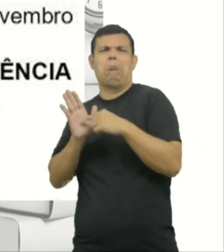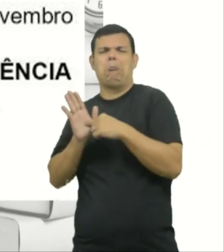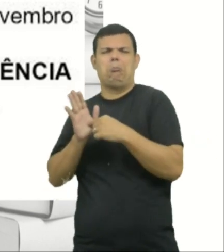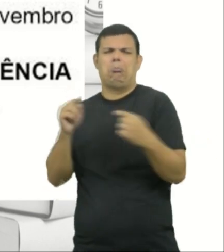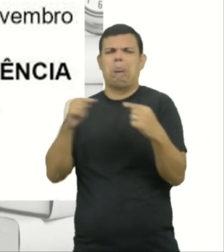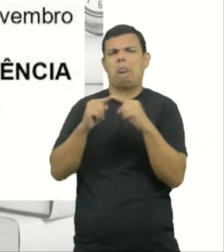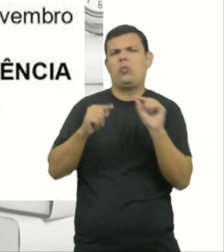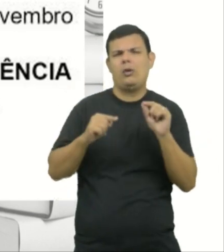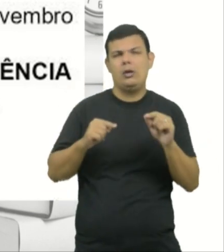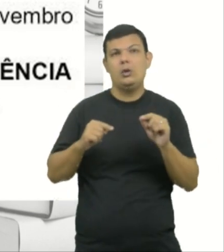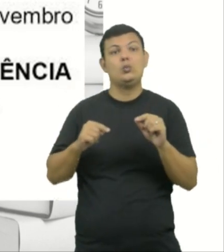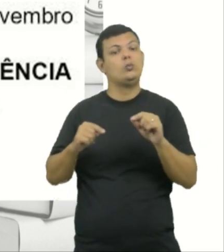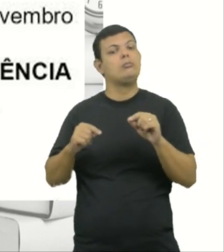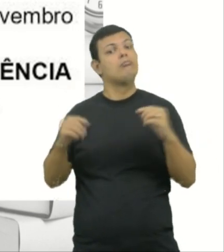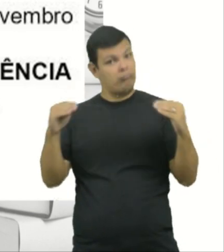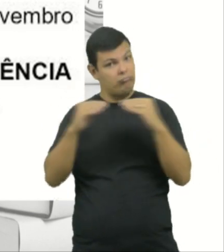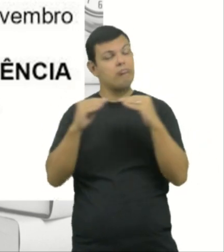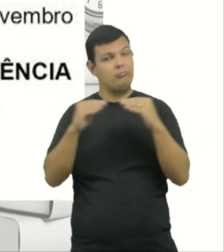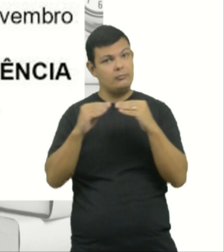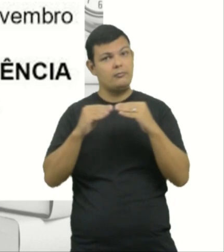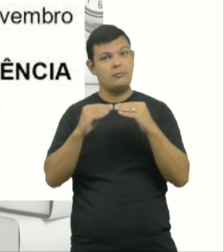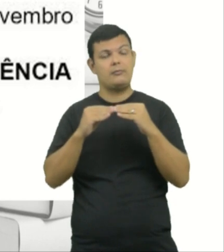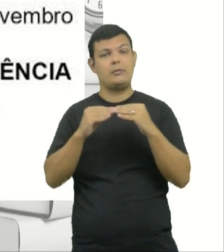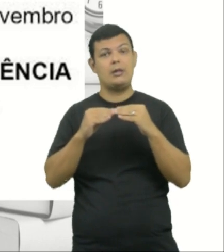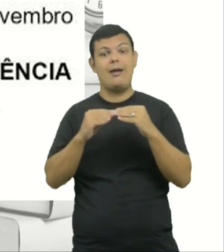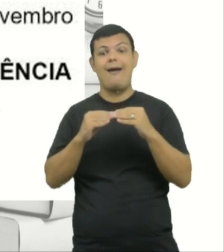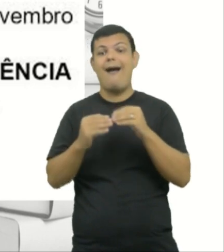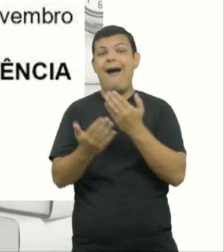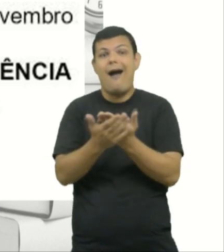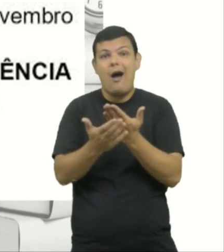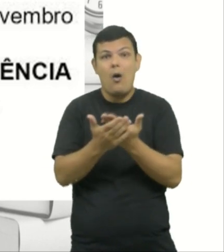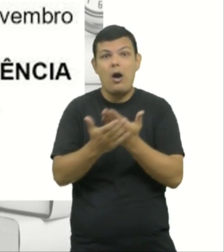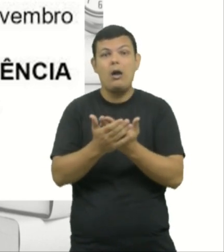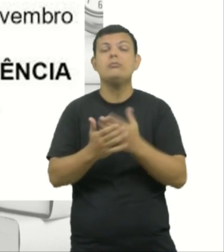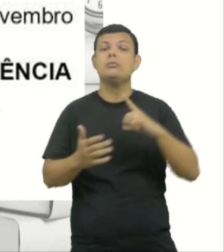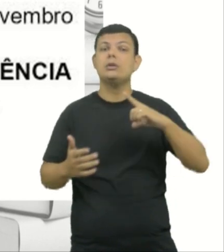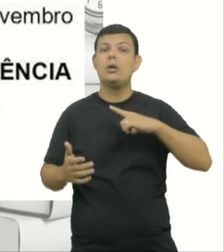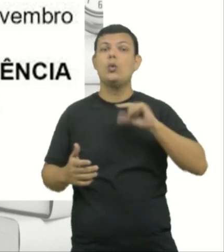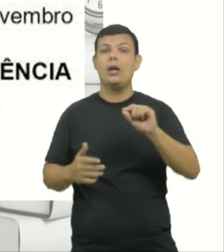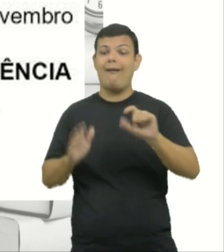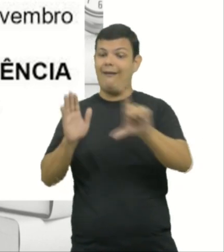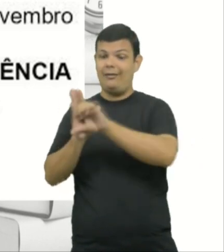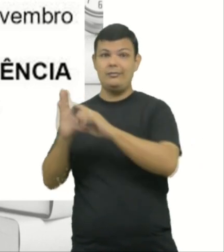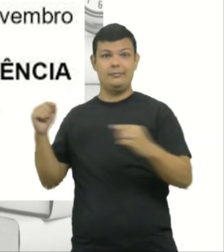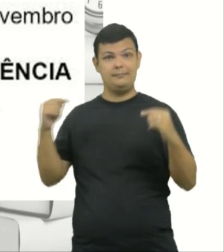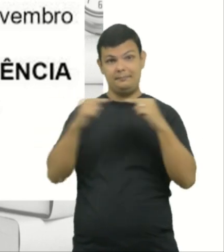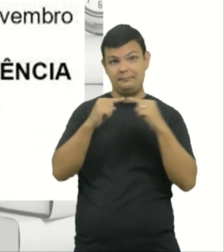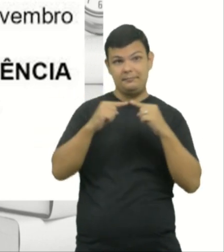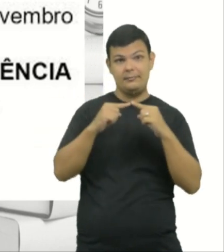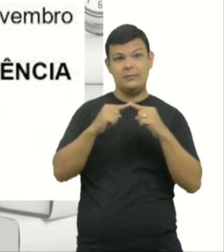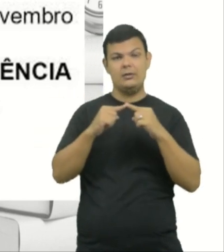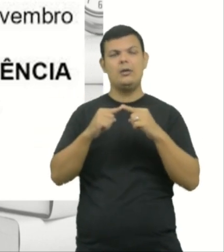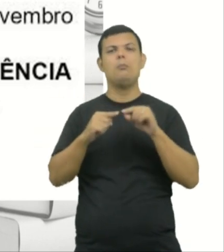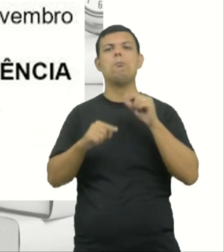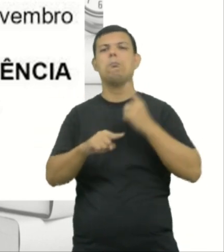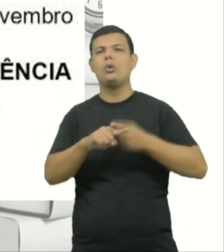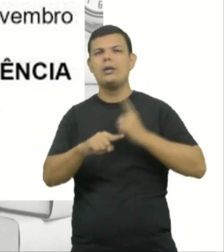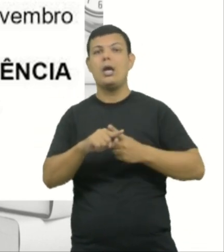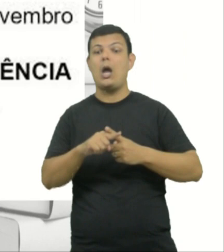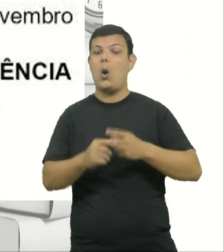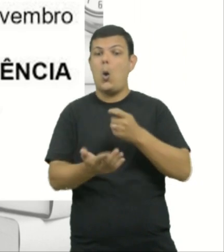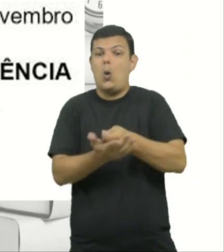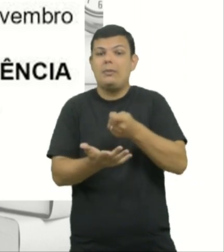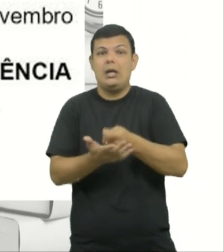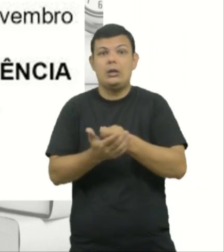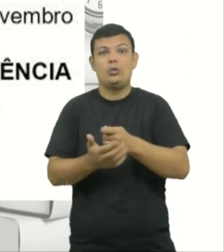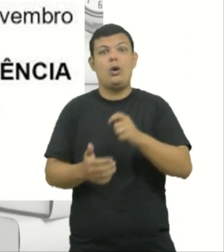nossa aula? Tudo a ver. Essa aula aqui acontece também por base dessa lei, porque ela torna obrigatório nas